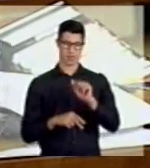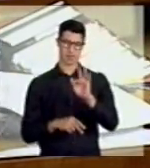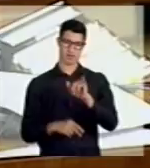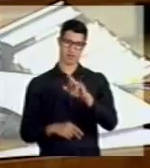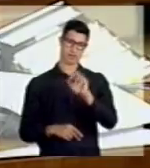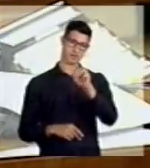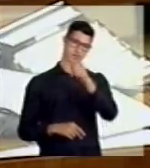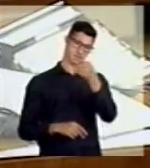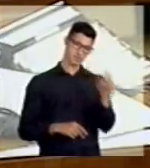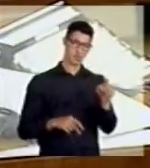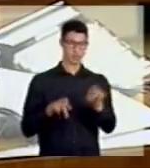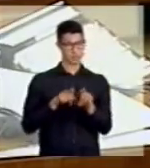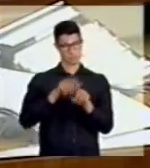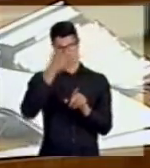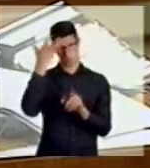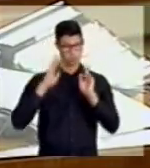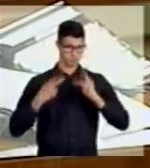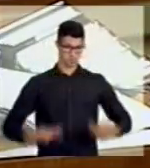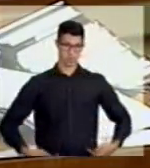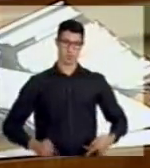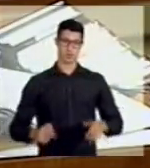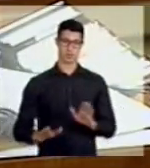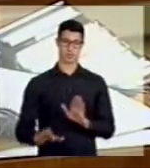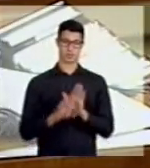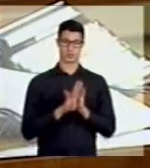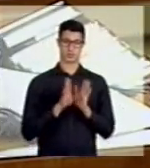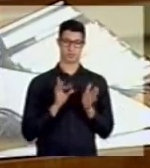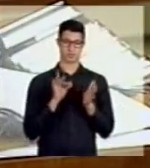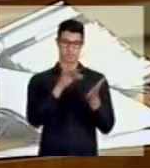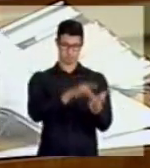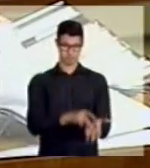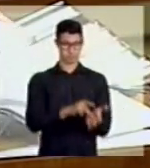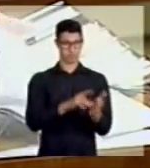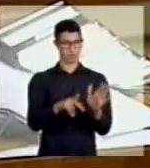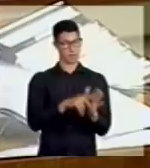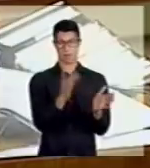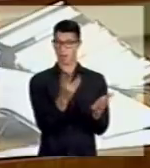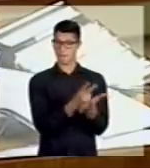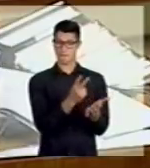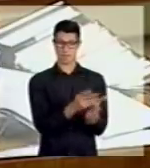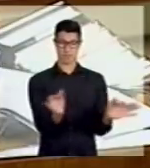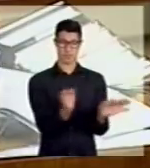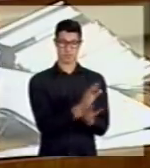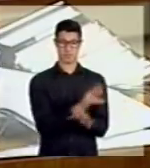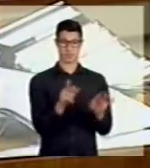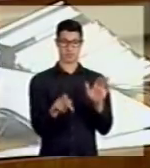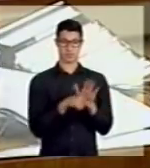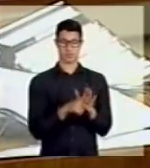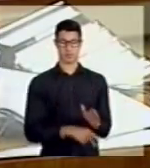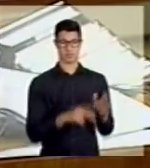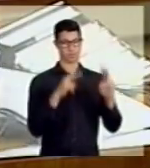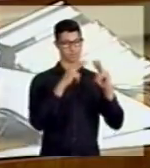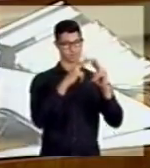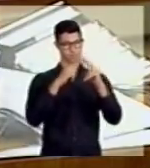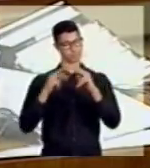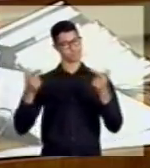autoafirmação, da dignidade da pessoa humana, para chegar exatamente à mesma conclusão que os eminentes pares